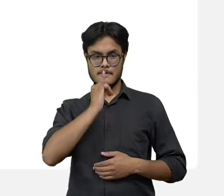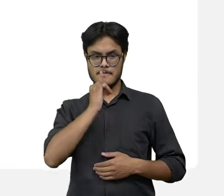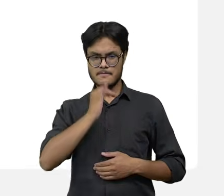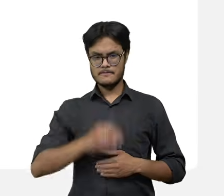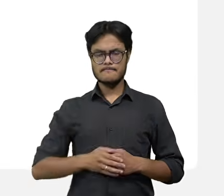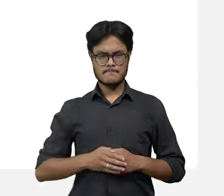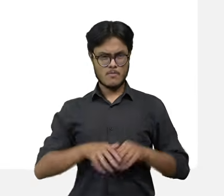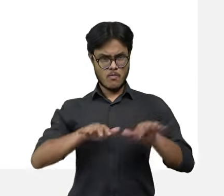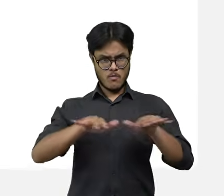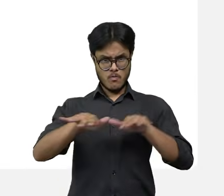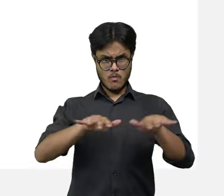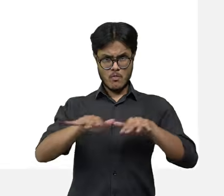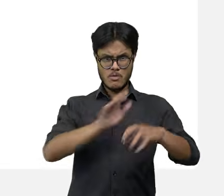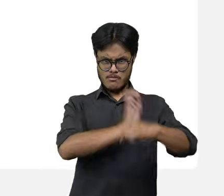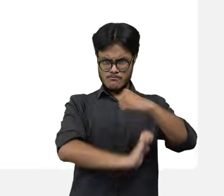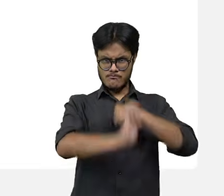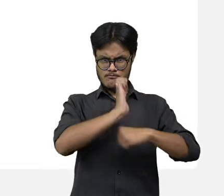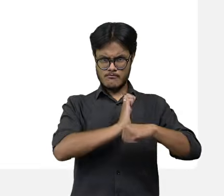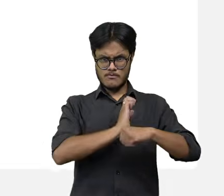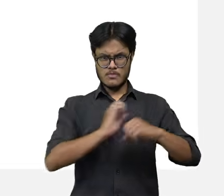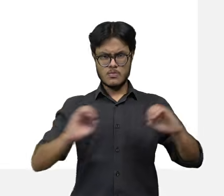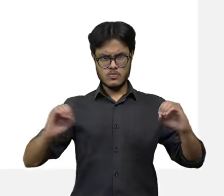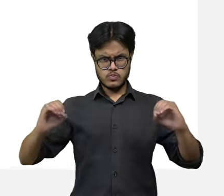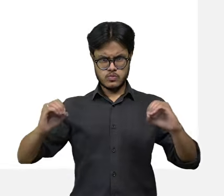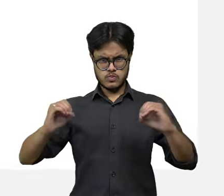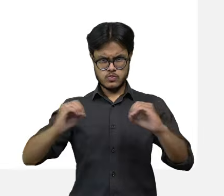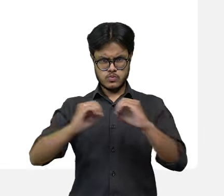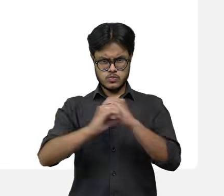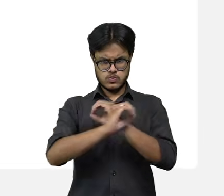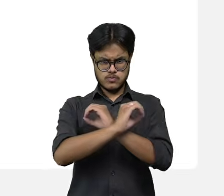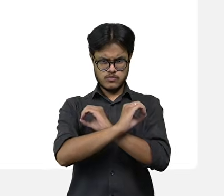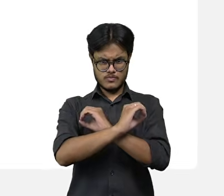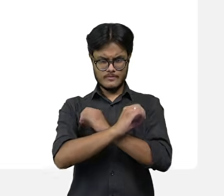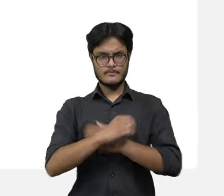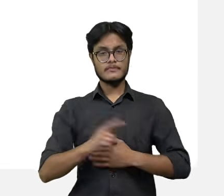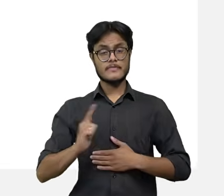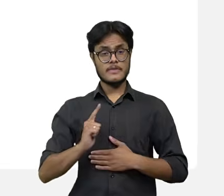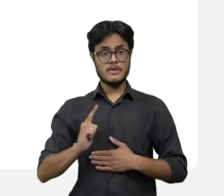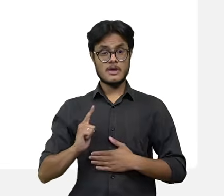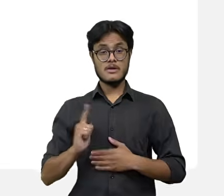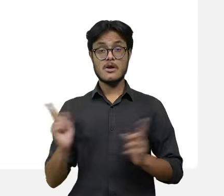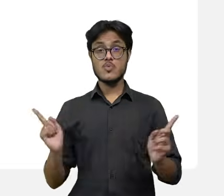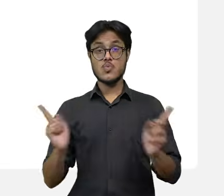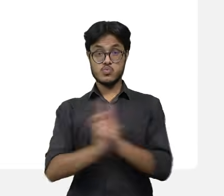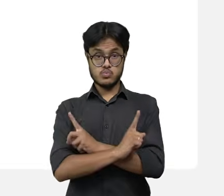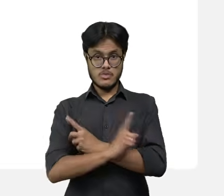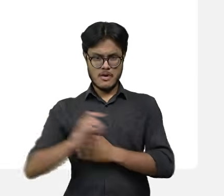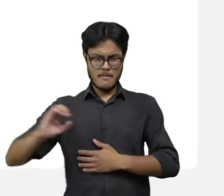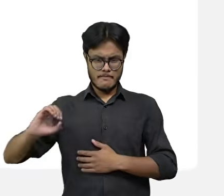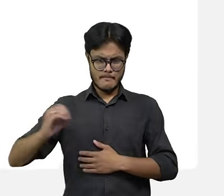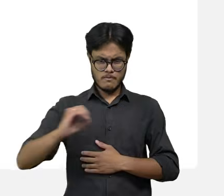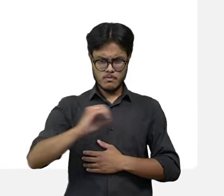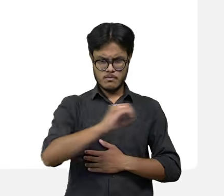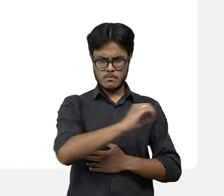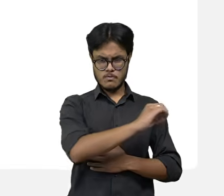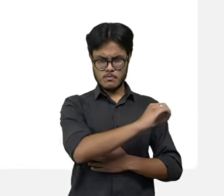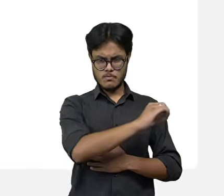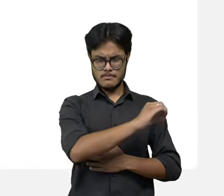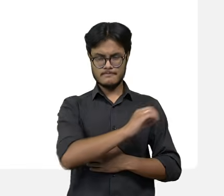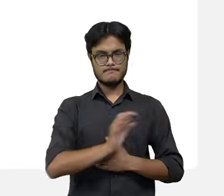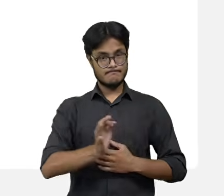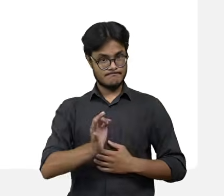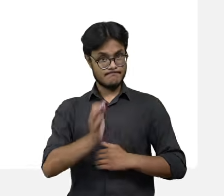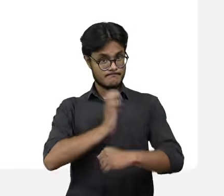movimento dos elétrons é sempre contrário ao sentido da corrente elétrica. O movimento